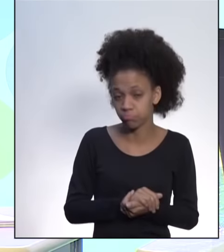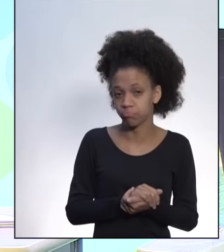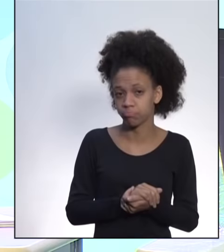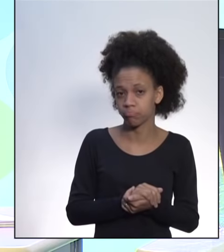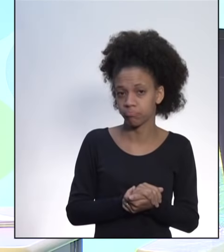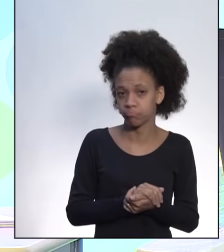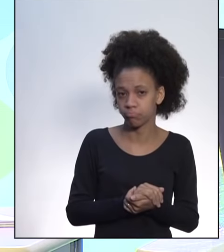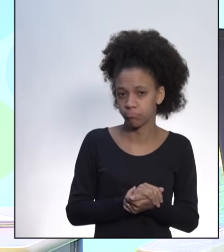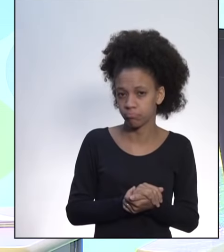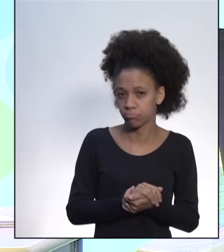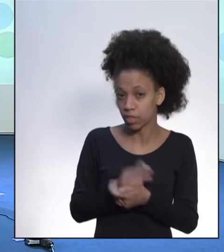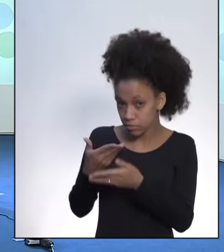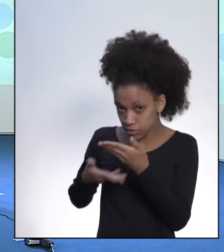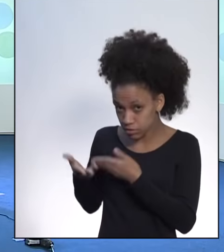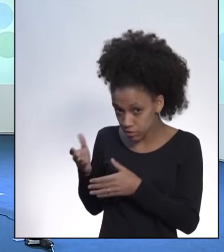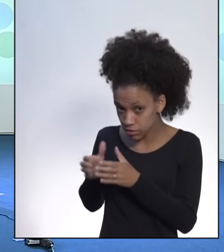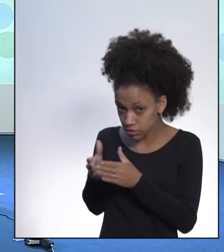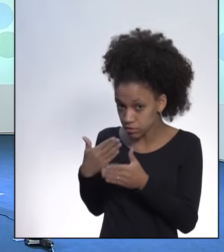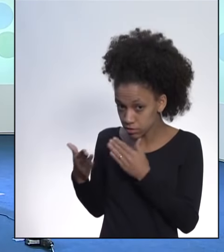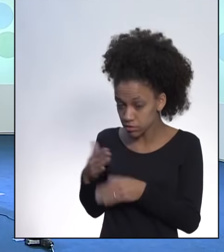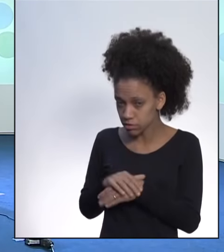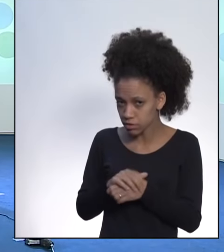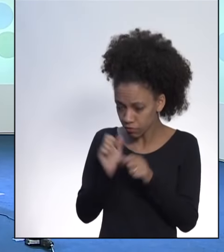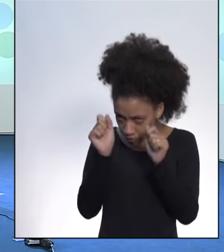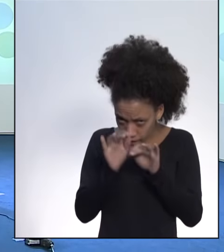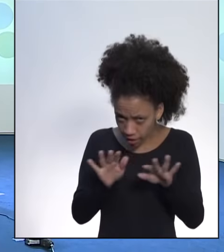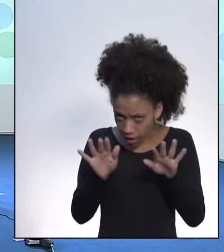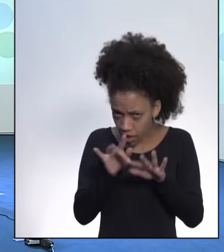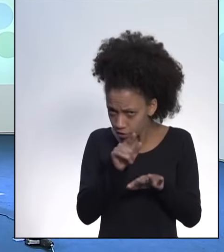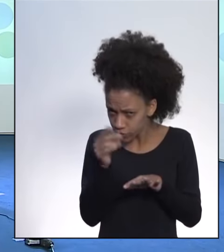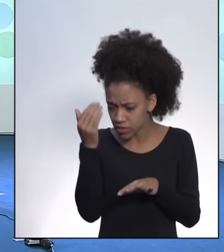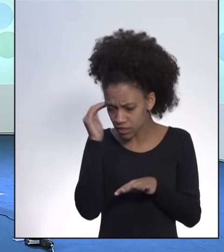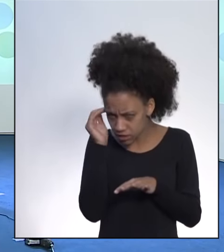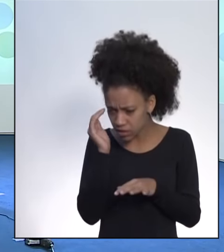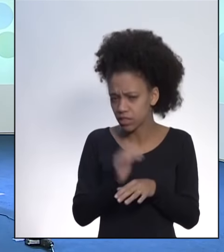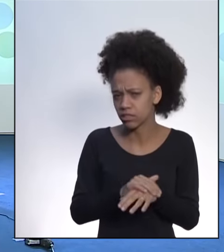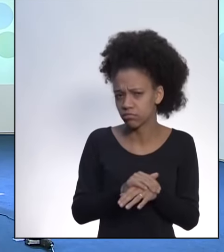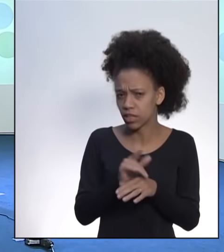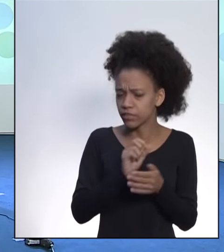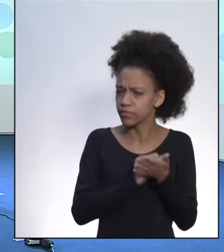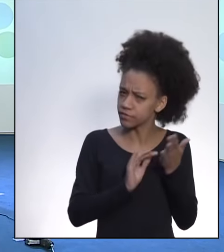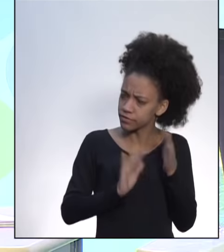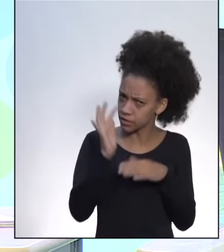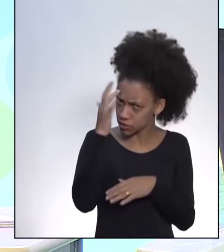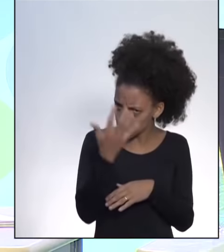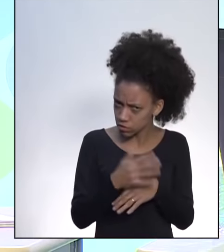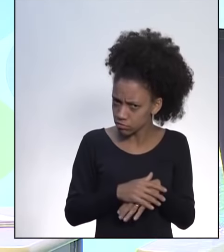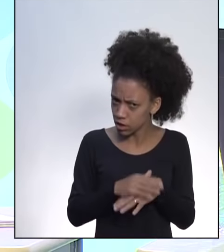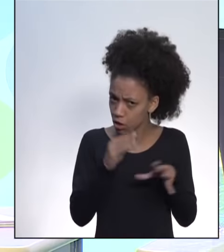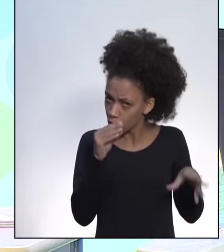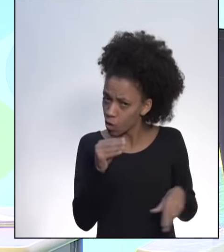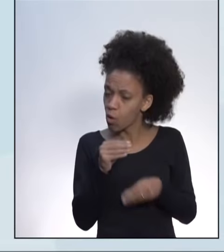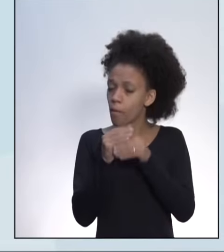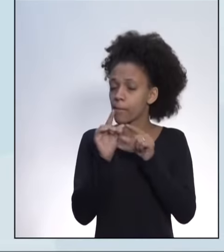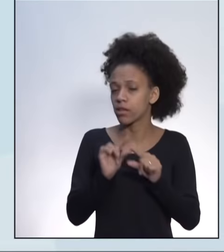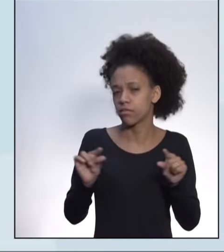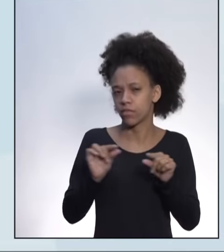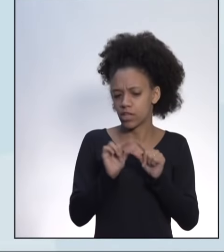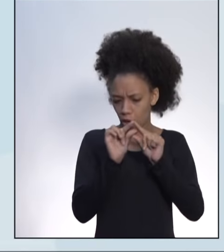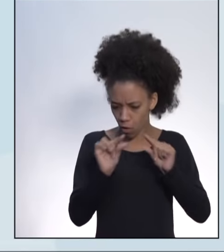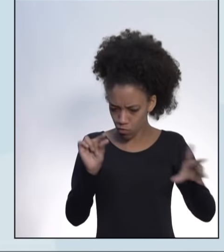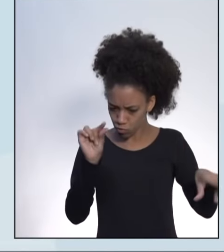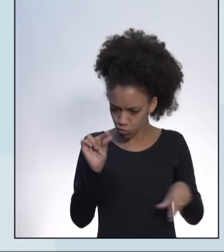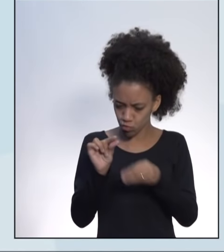vamos para uma interação então antônio ficou claro que vocês eu quero que vocês façam quero que vocês completem essa frase